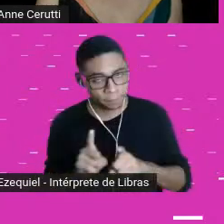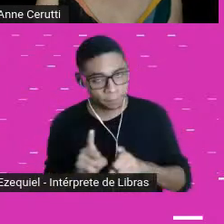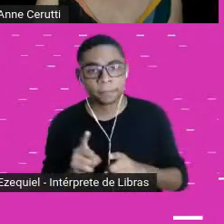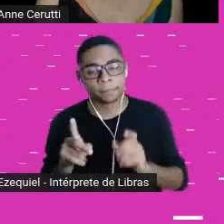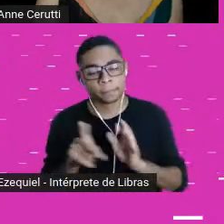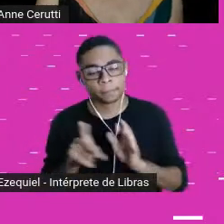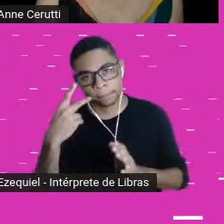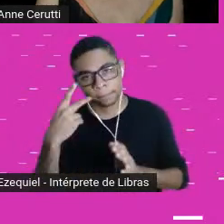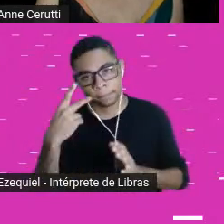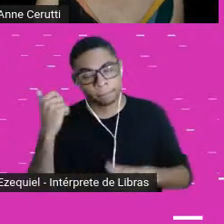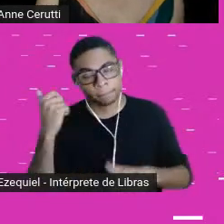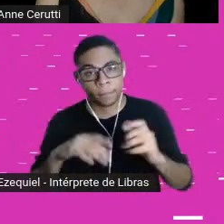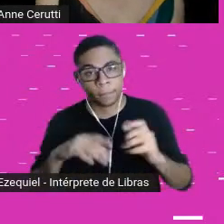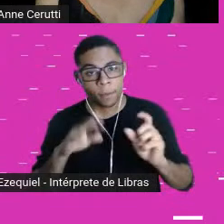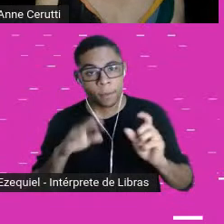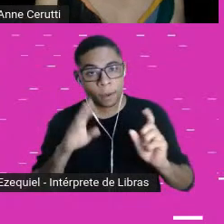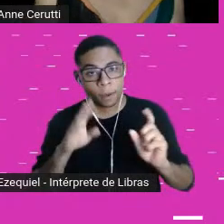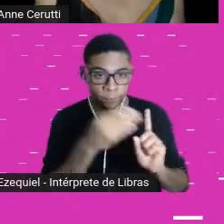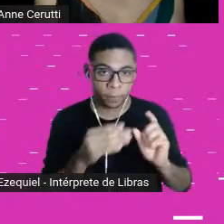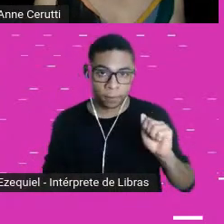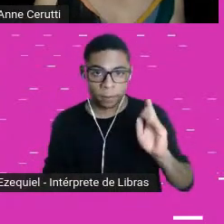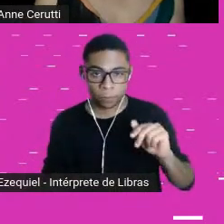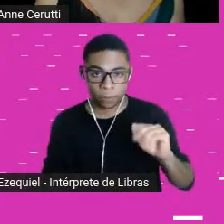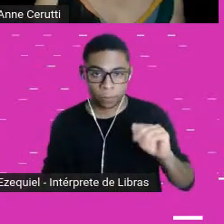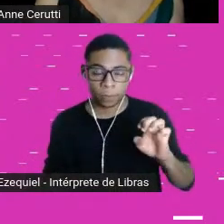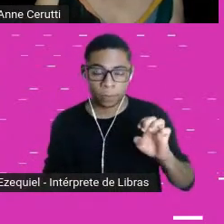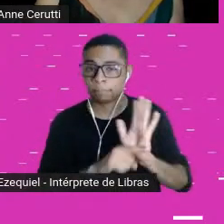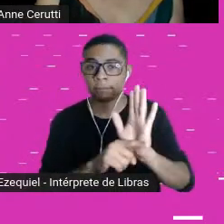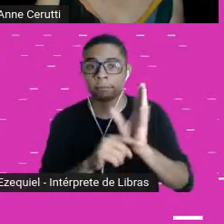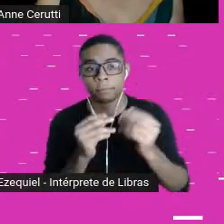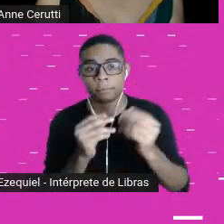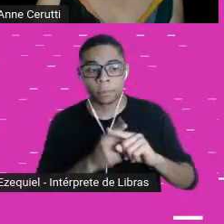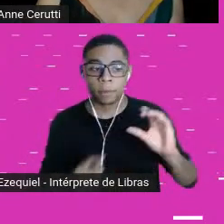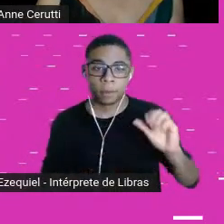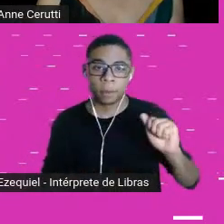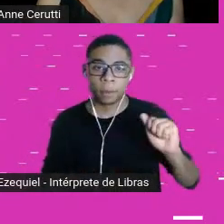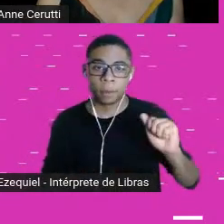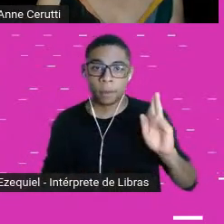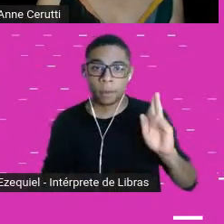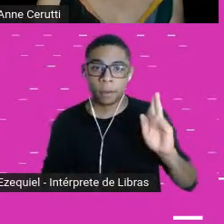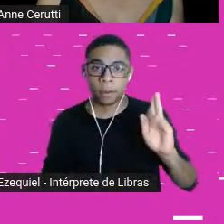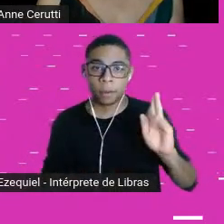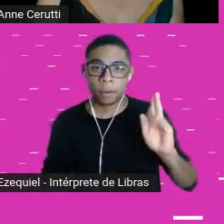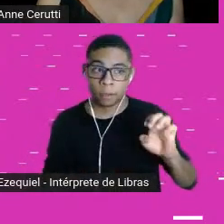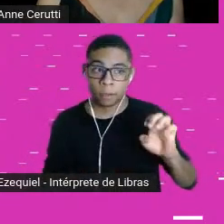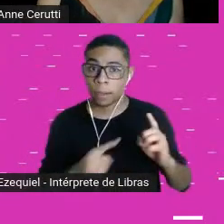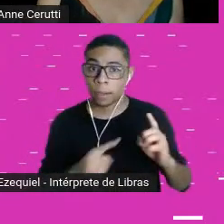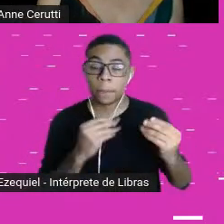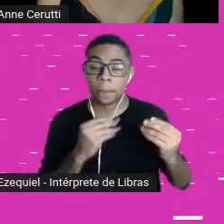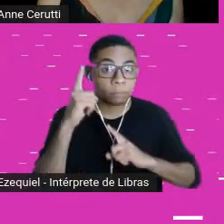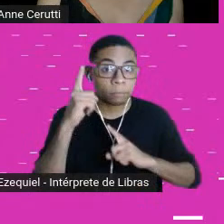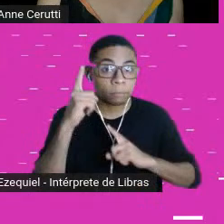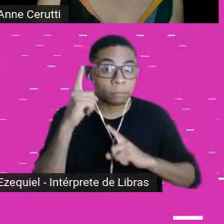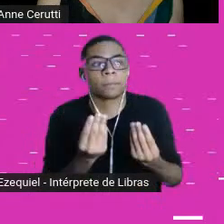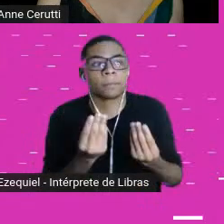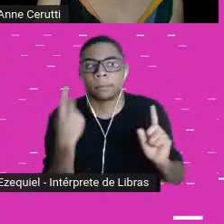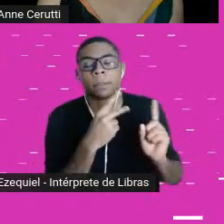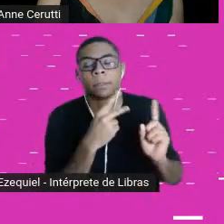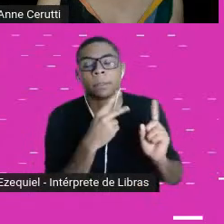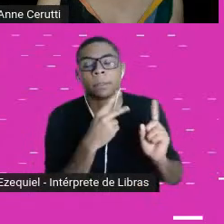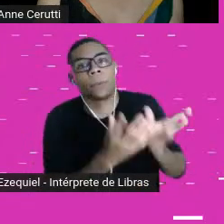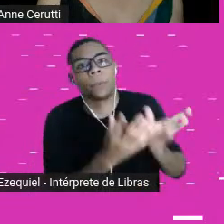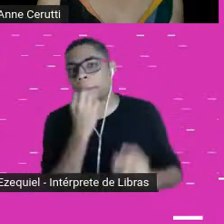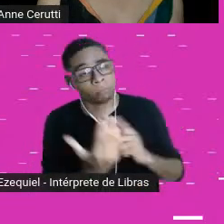né? Então tudo era muito grandioso no Kabuki, e isso de alguma maneira ajudou muito a encontrar esse tom desse